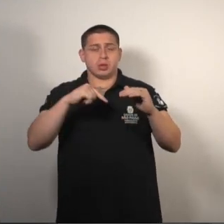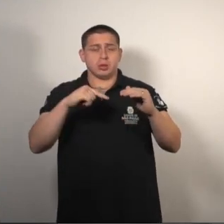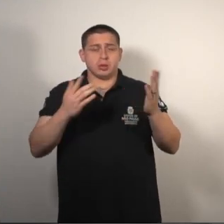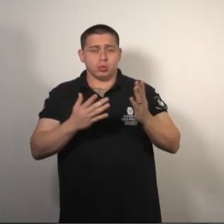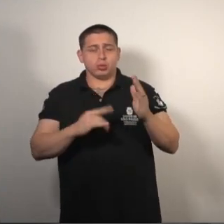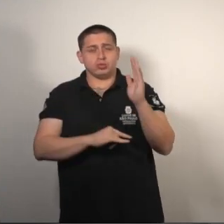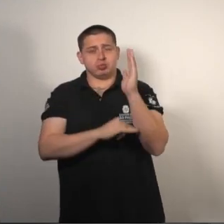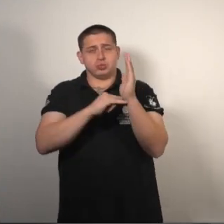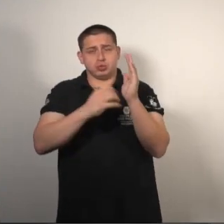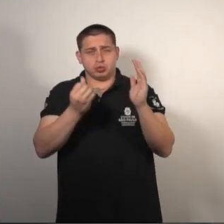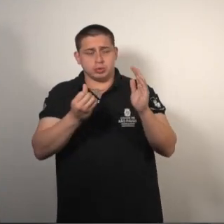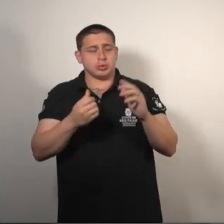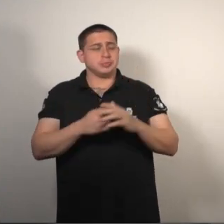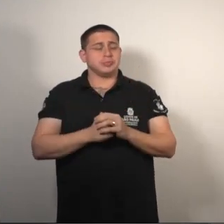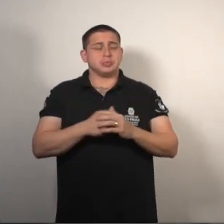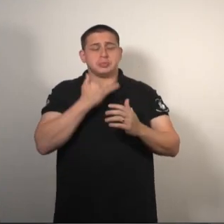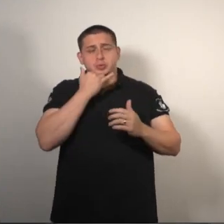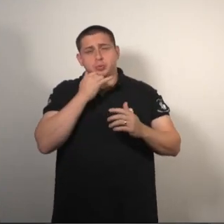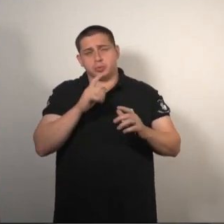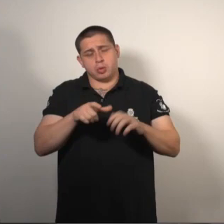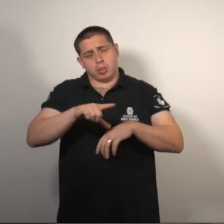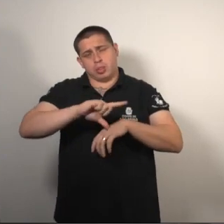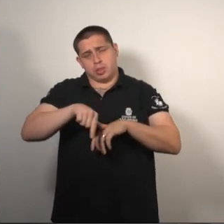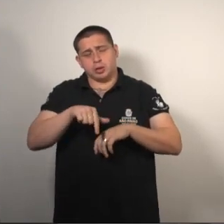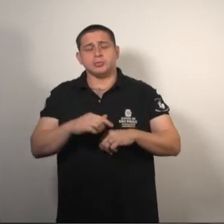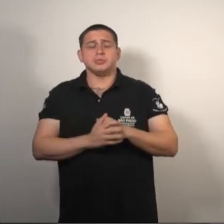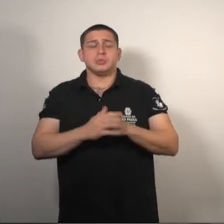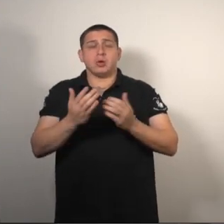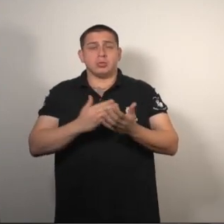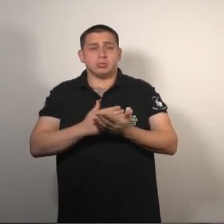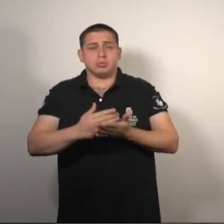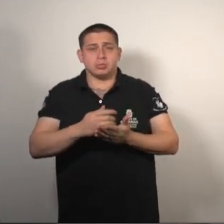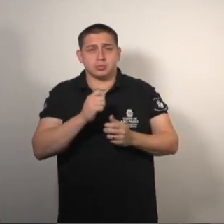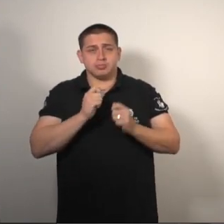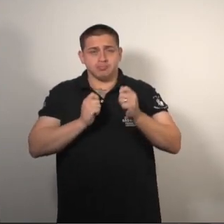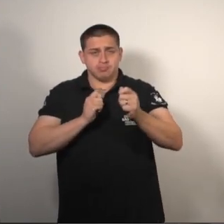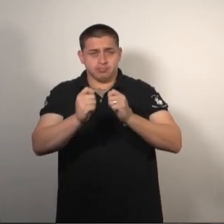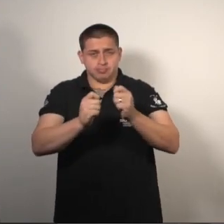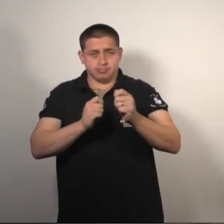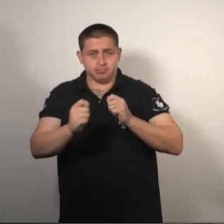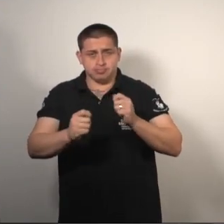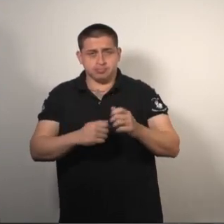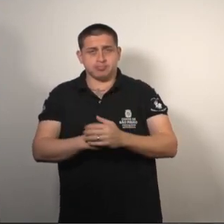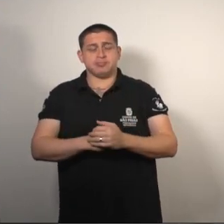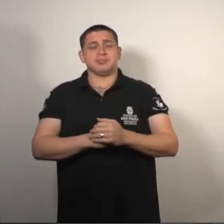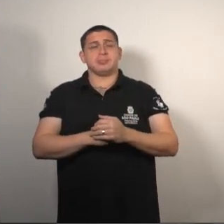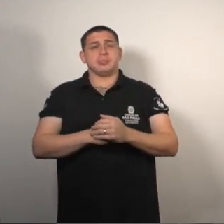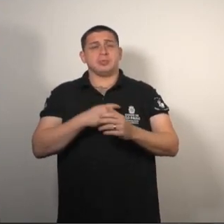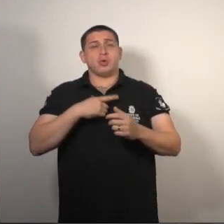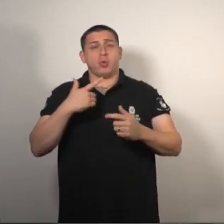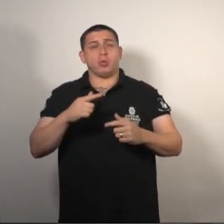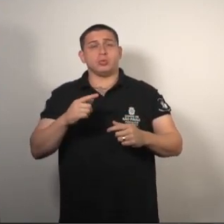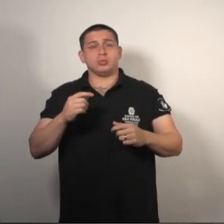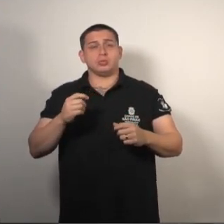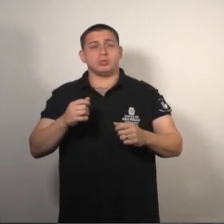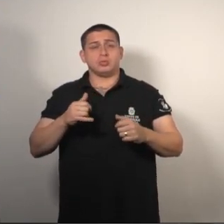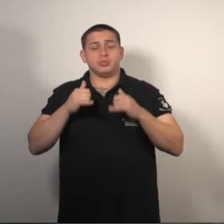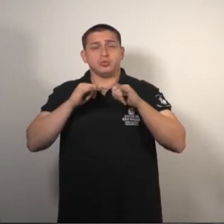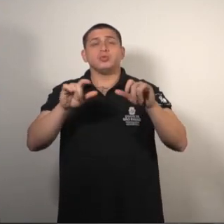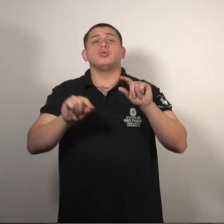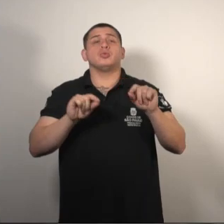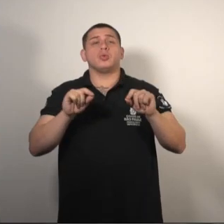esse pequeno atraso. E aqui, dando início à coletiva de imprensa, que é justamente para um outro anúncio super importante de